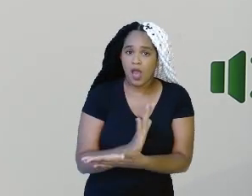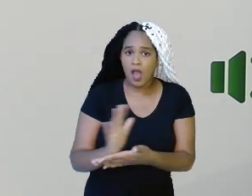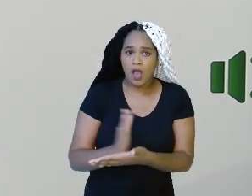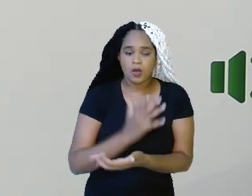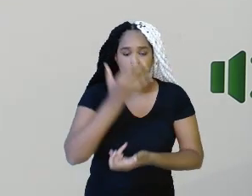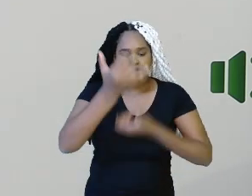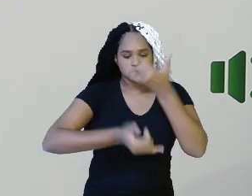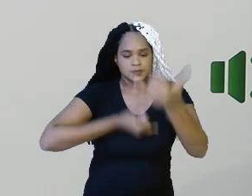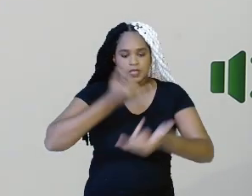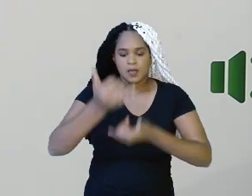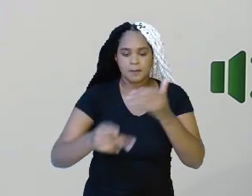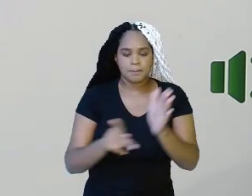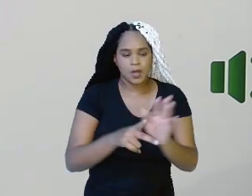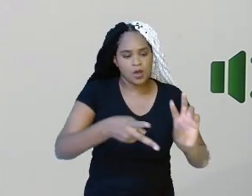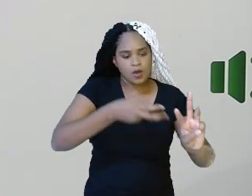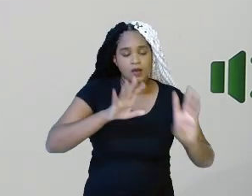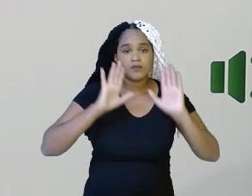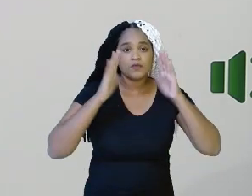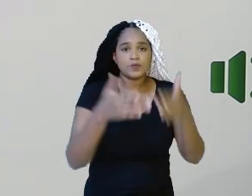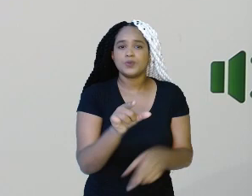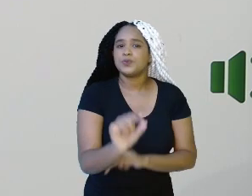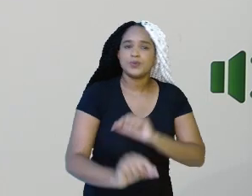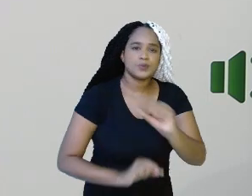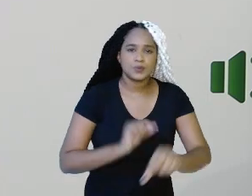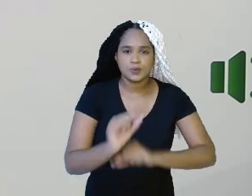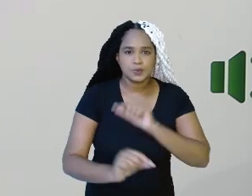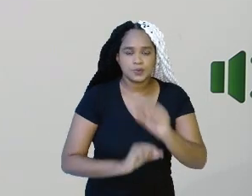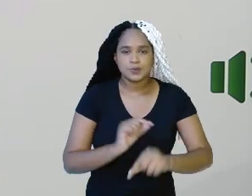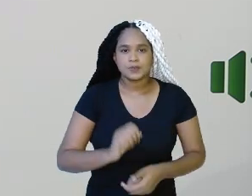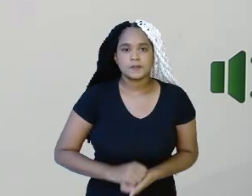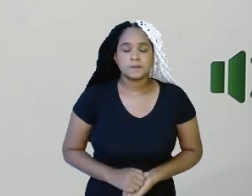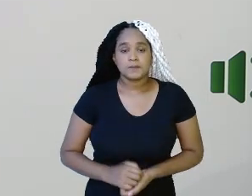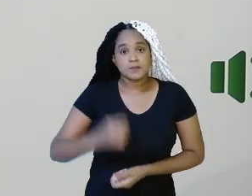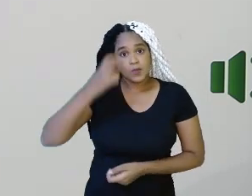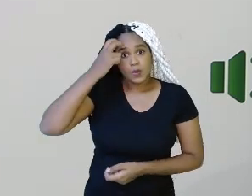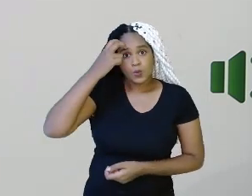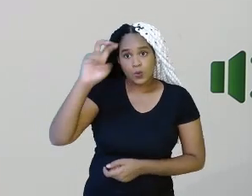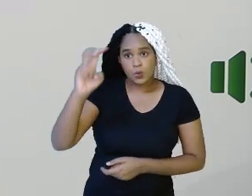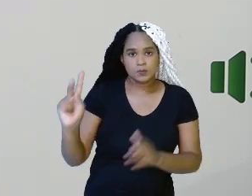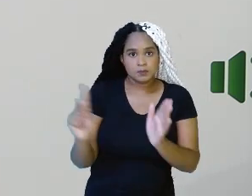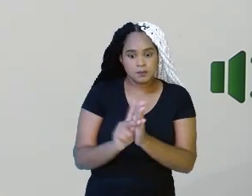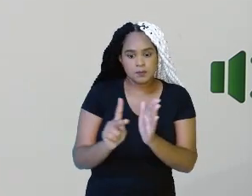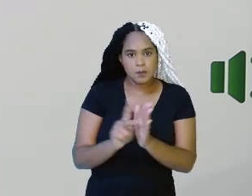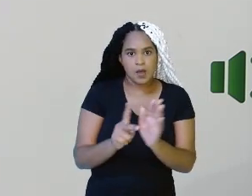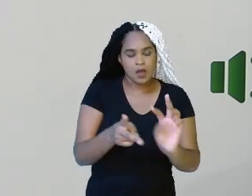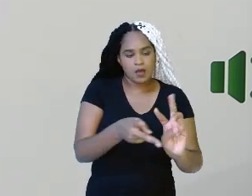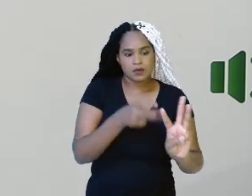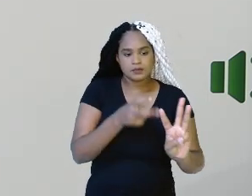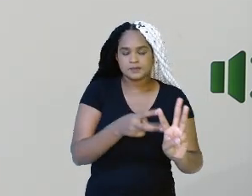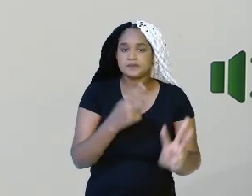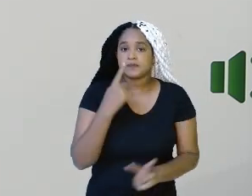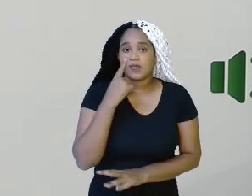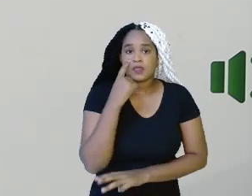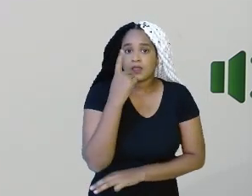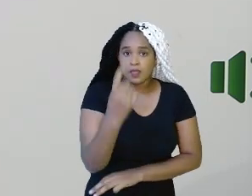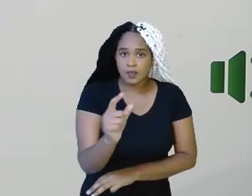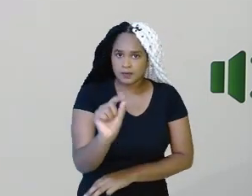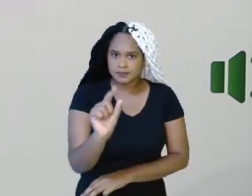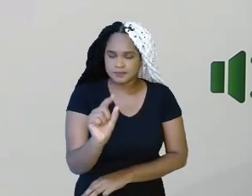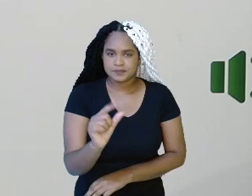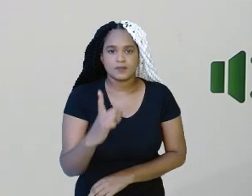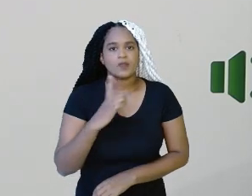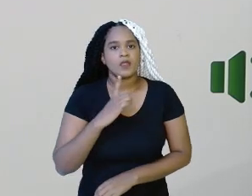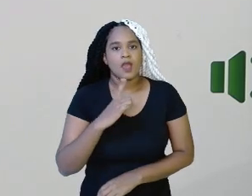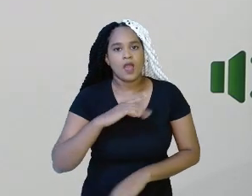são justamente voltados para a cultura dos indígenas. É bem interessante. Tem um